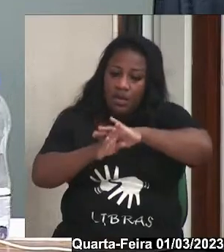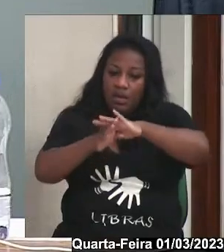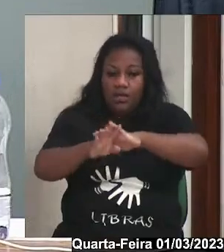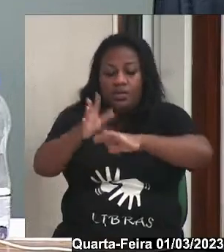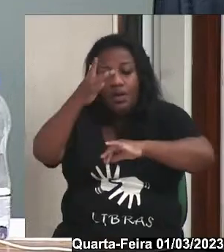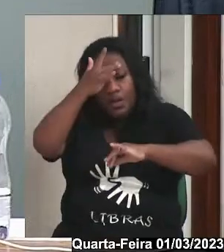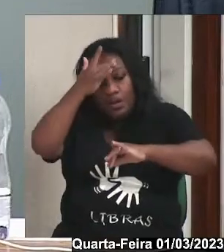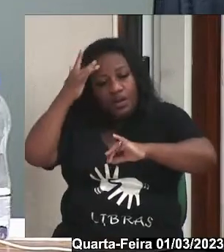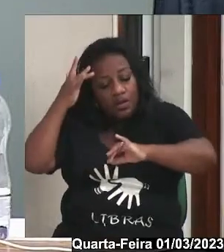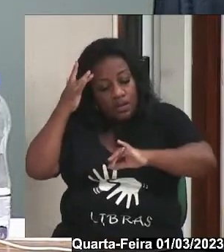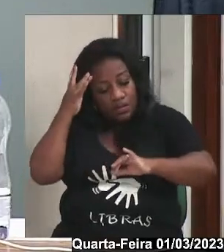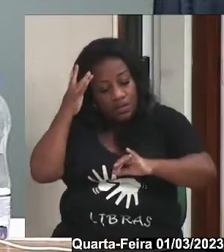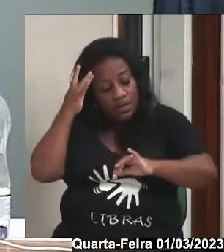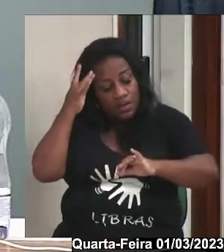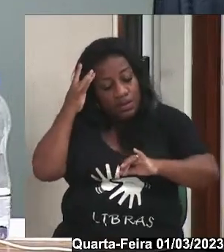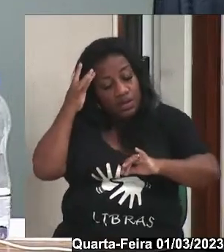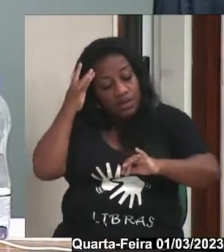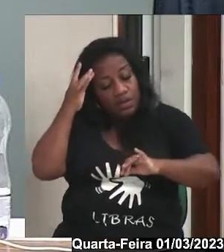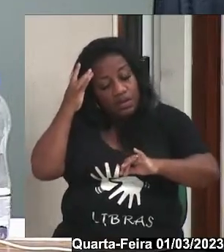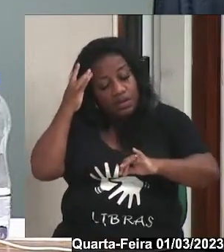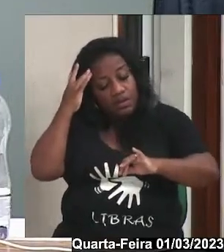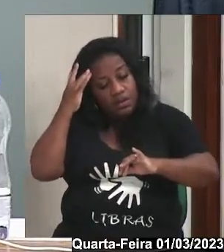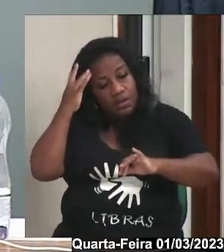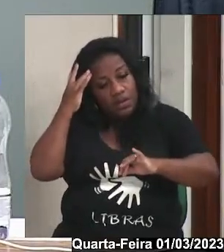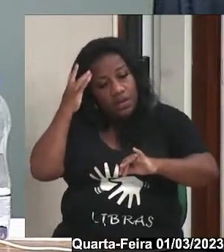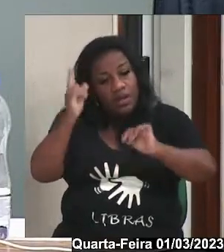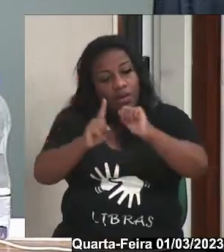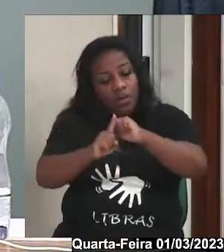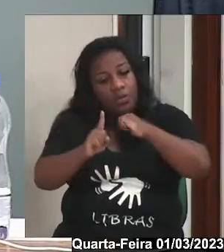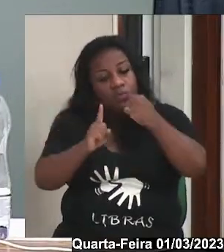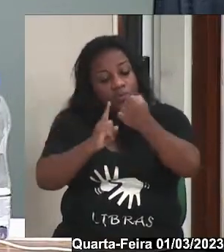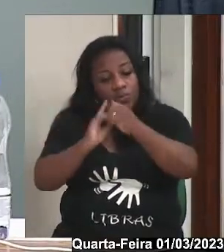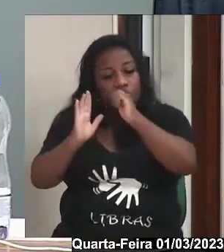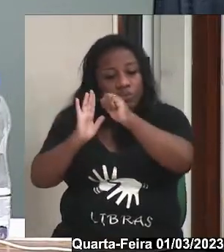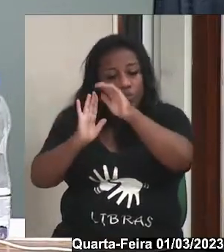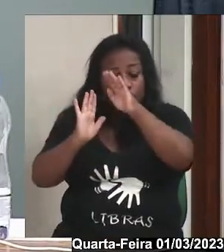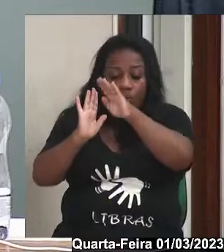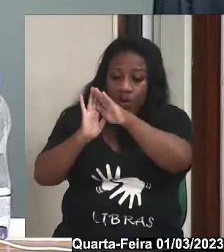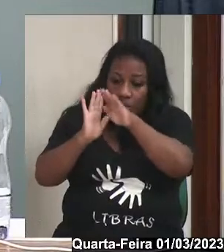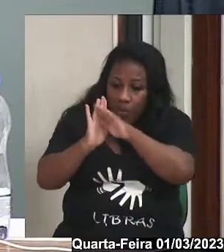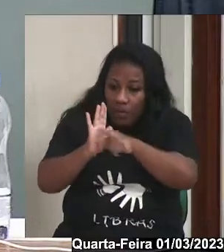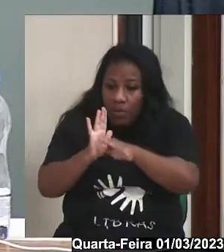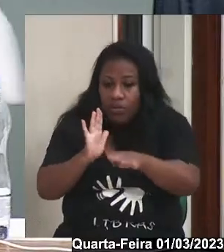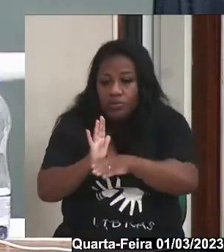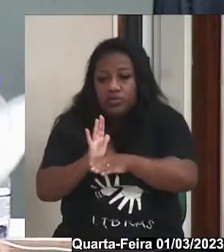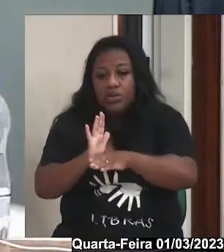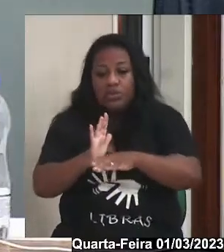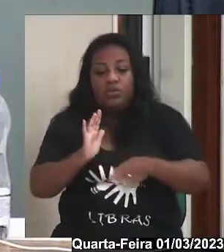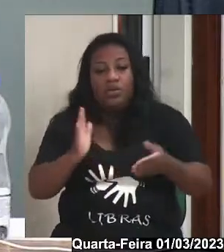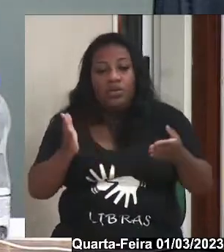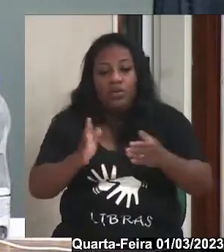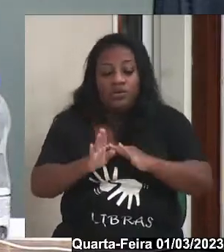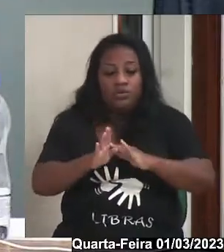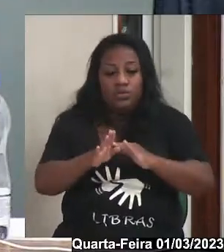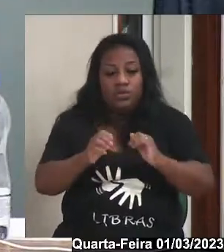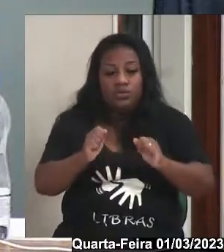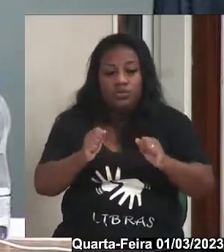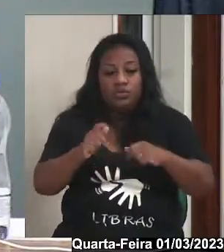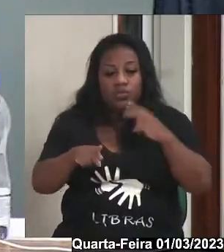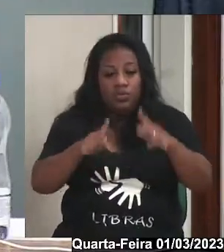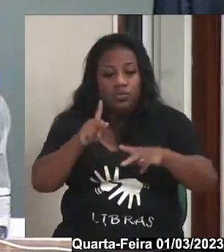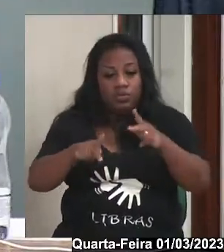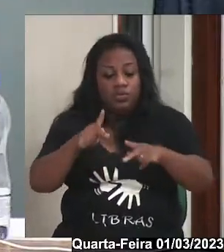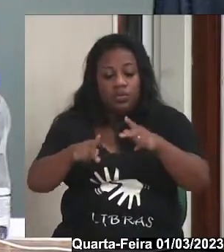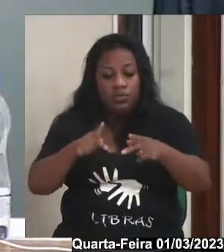com o desenvolvimento do município, com o fortalecimento do bem-estar social, inspiram outros cidadãos a fazer o mesmo. Presidente.